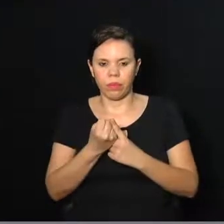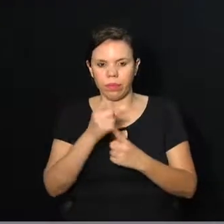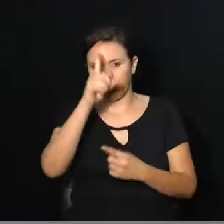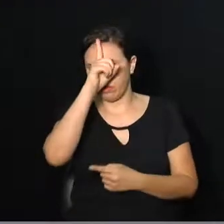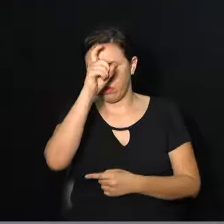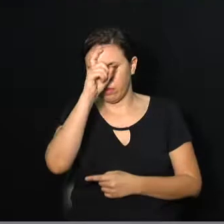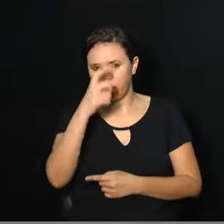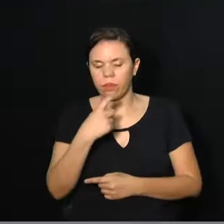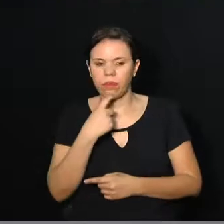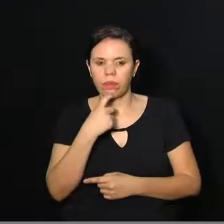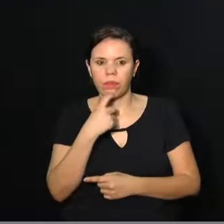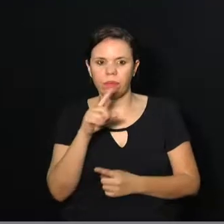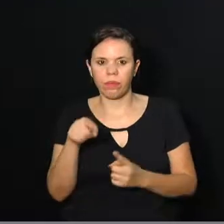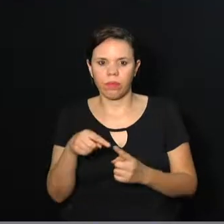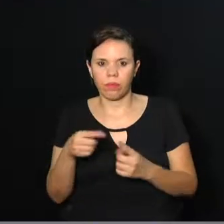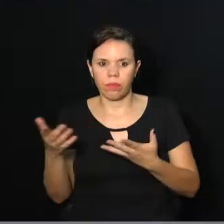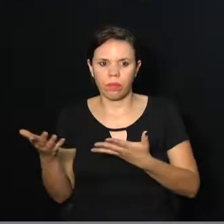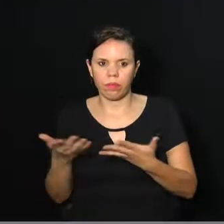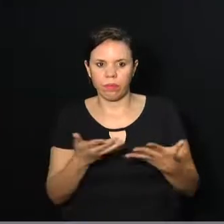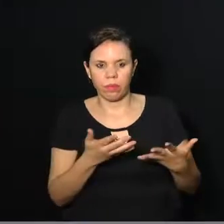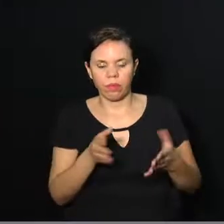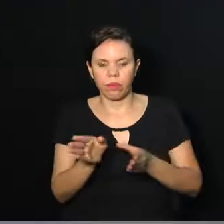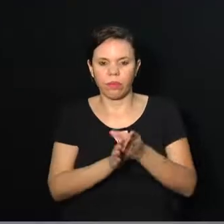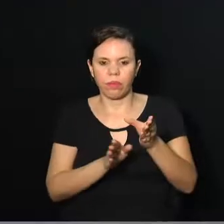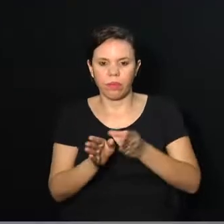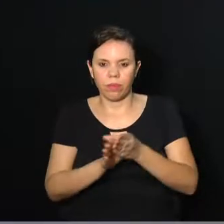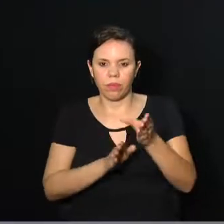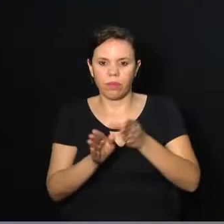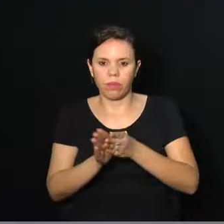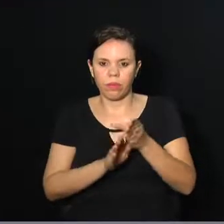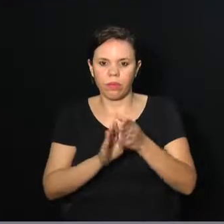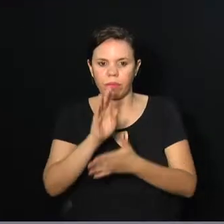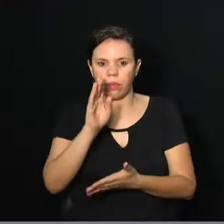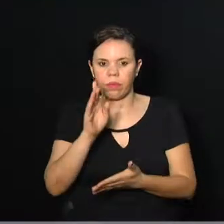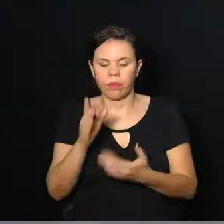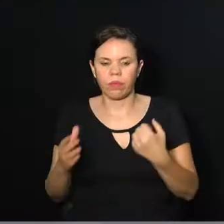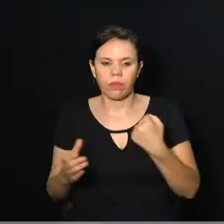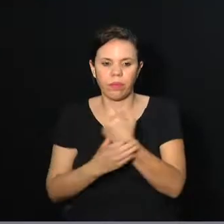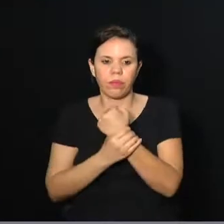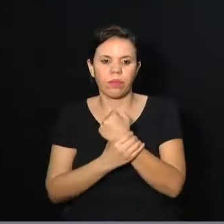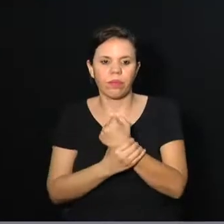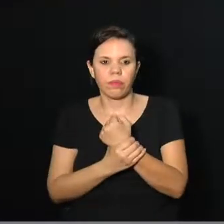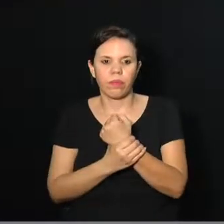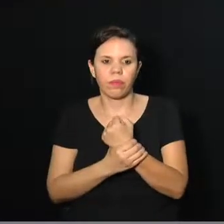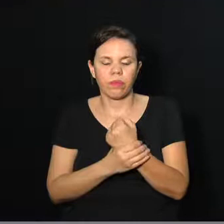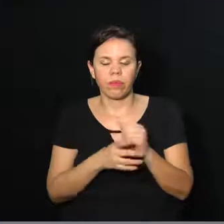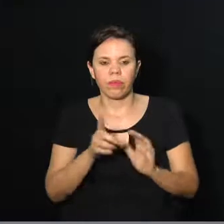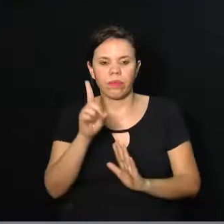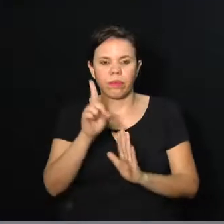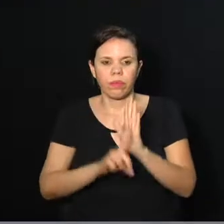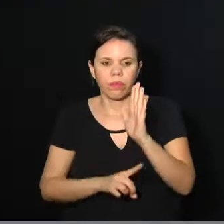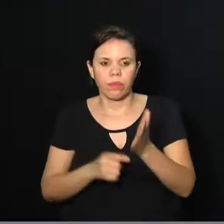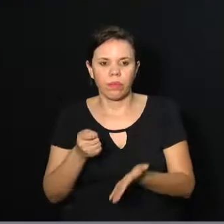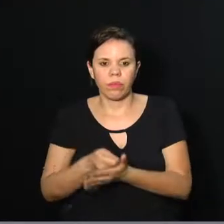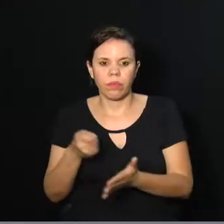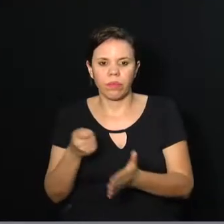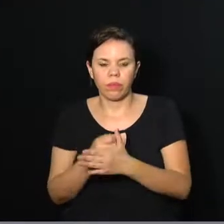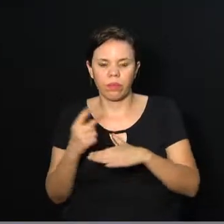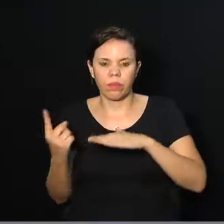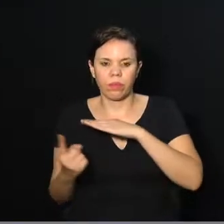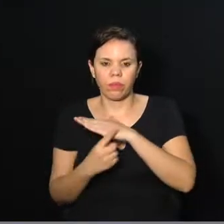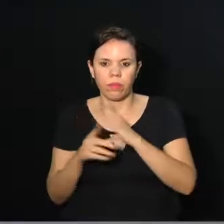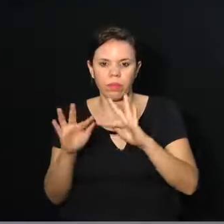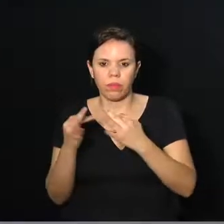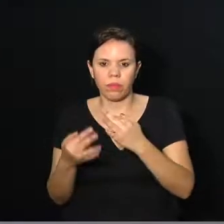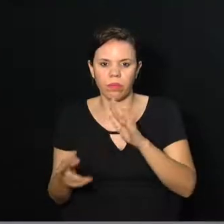tem o objetivo principal de acolher, orientar, né, na garantia dos direitos e deveres dos pacientes e seus familiares, previsto